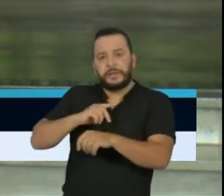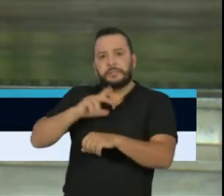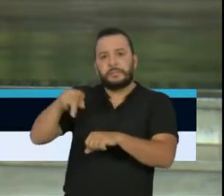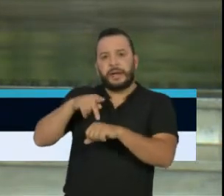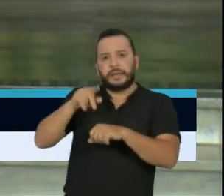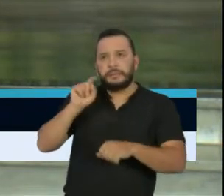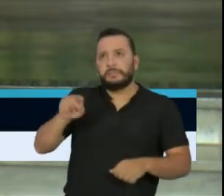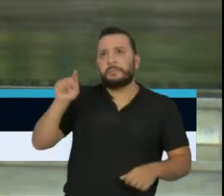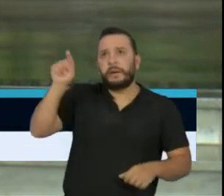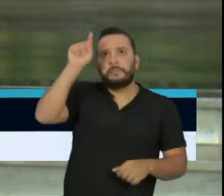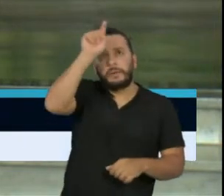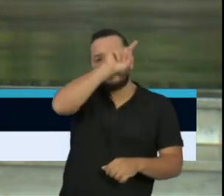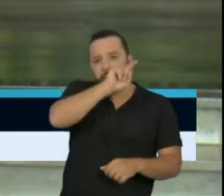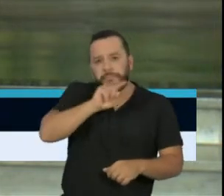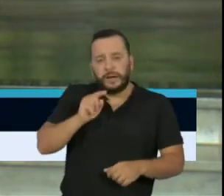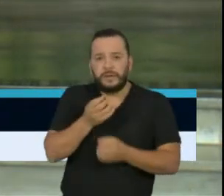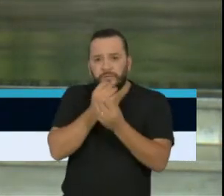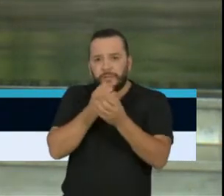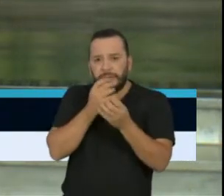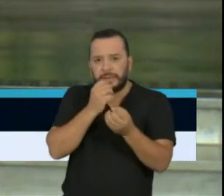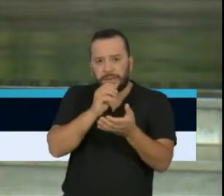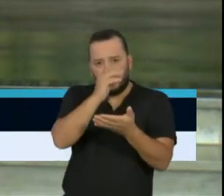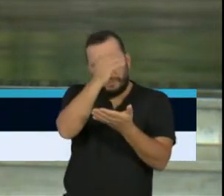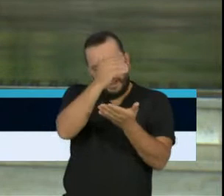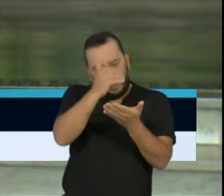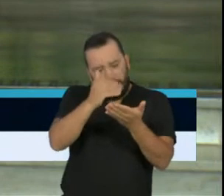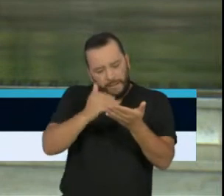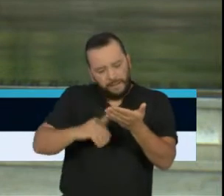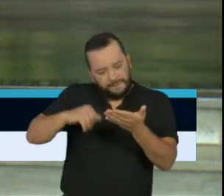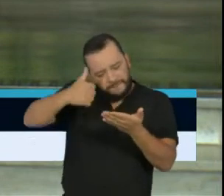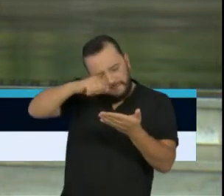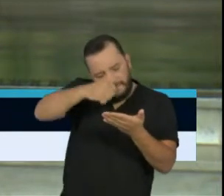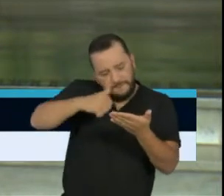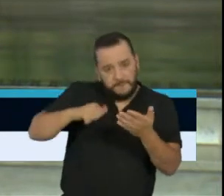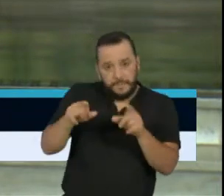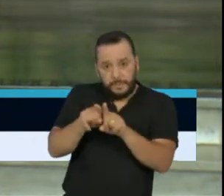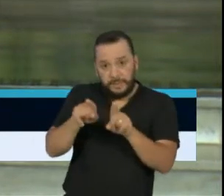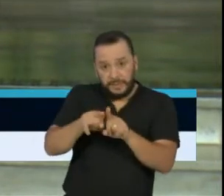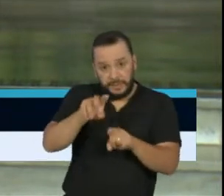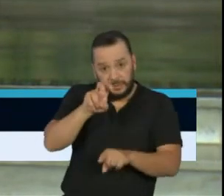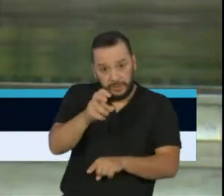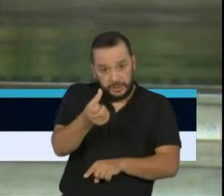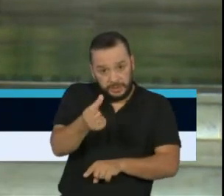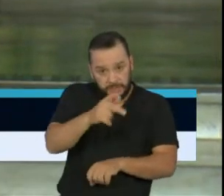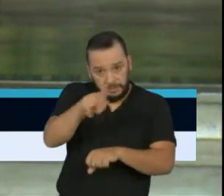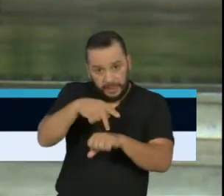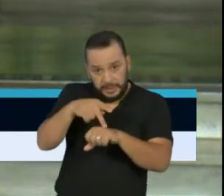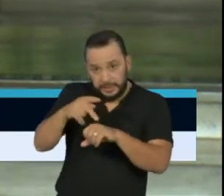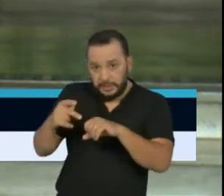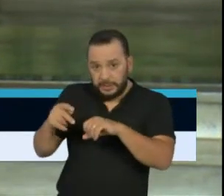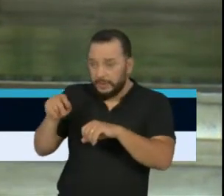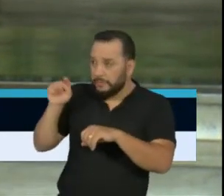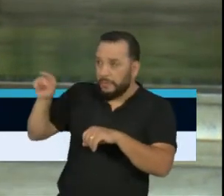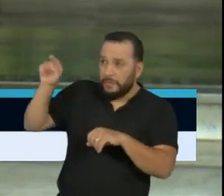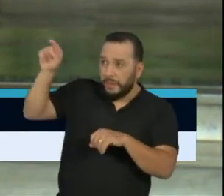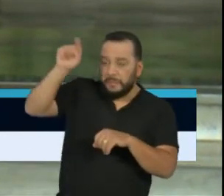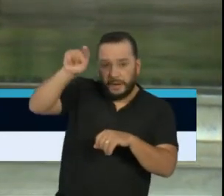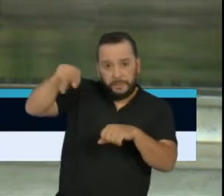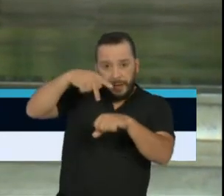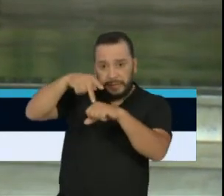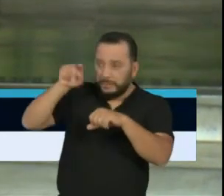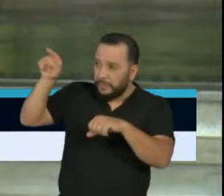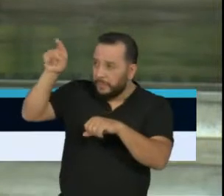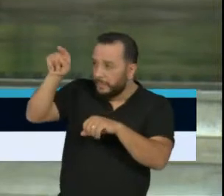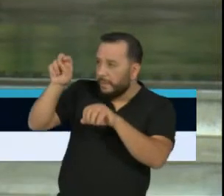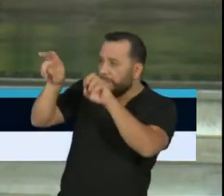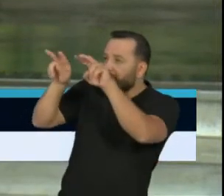do estado de São Paulo e também dados de 56 países do mundo, que são fornecidos e processados também por este